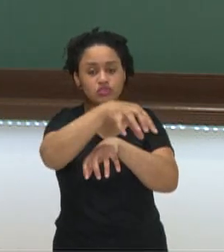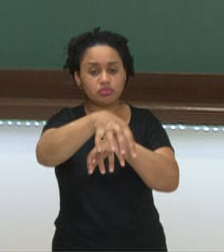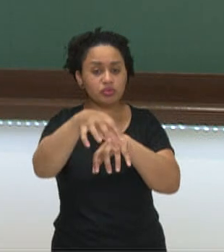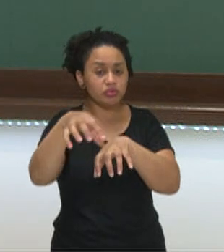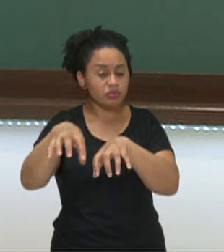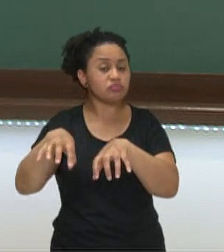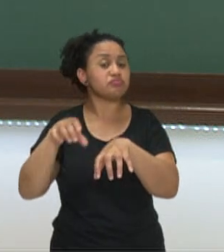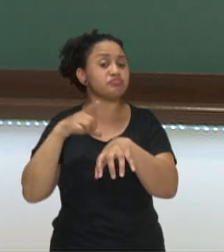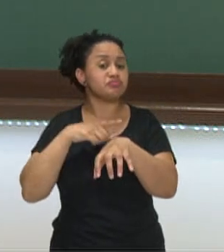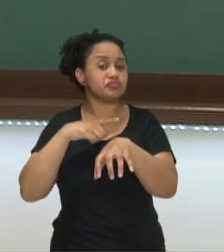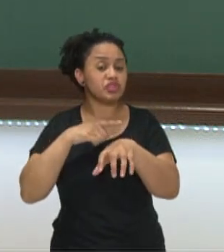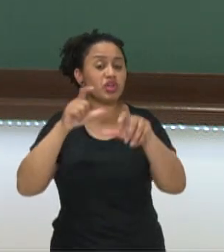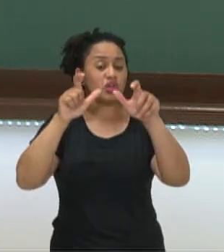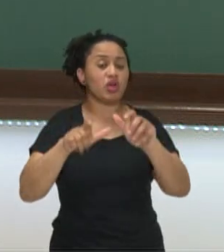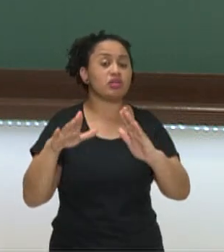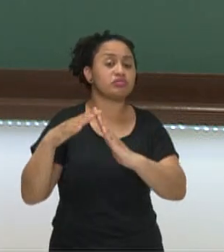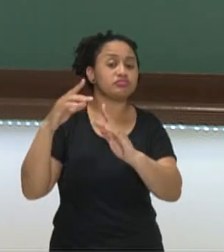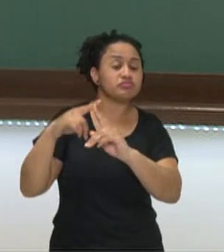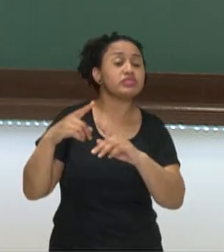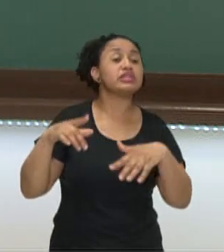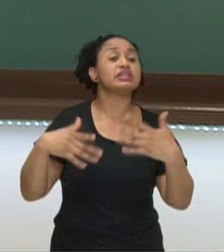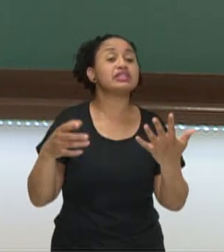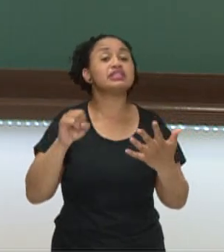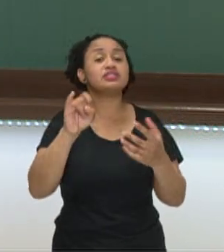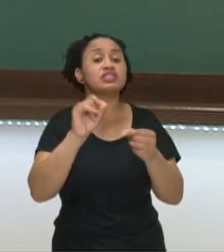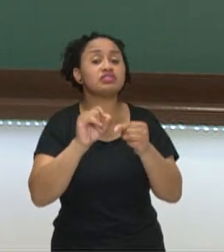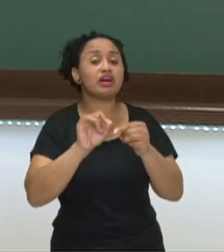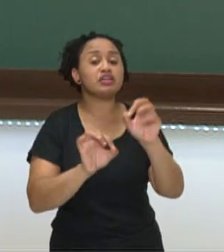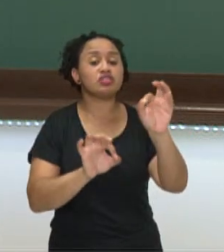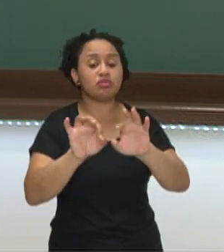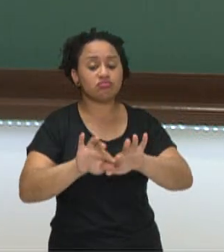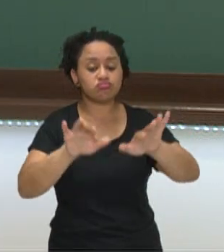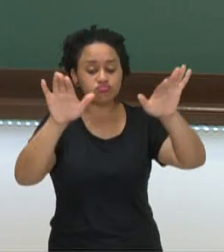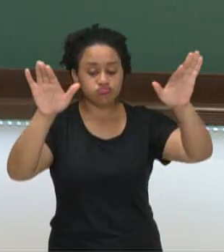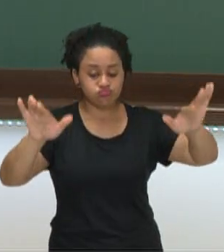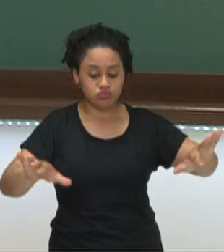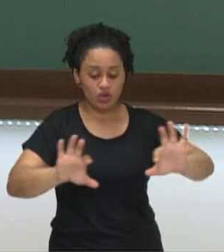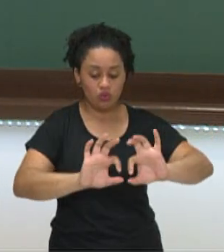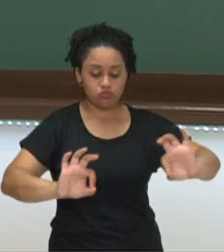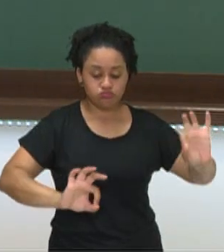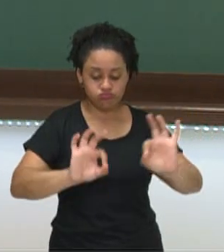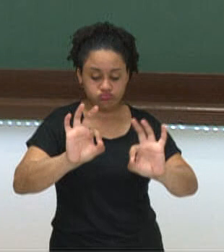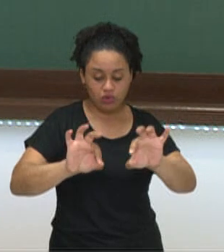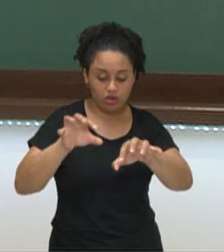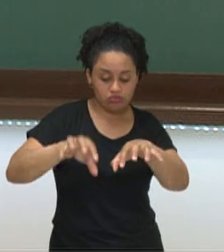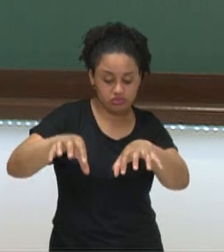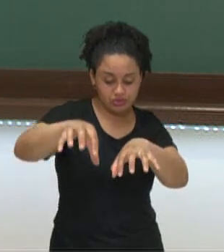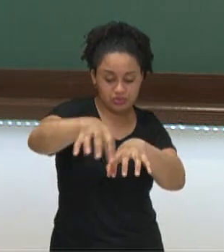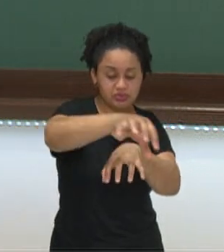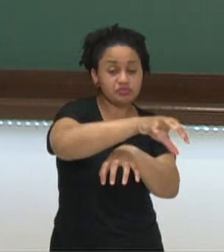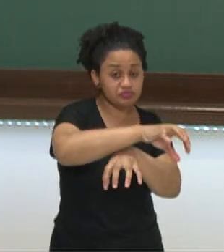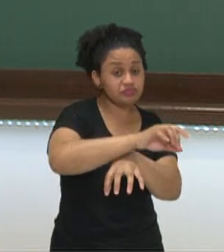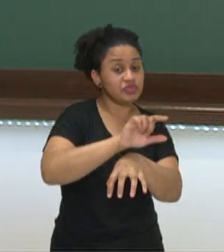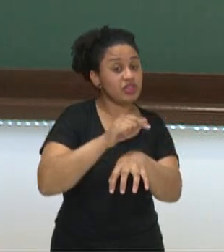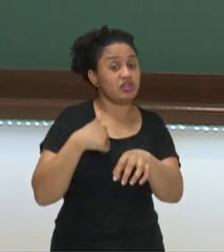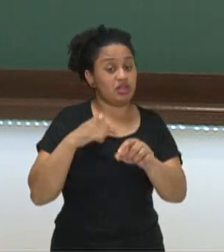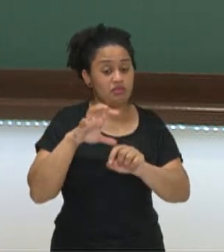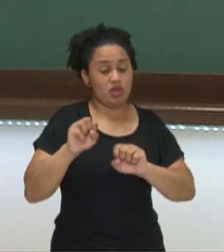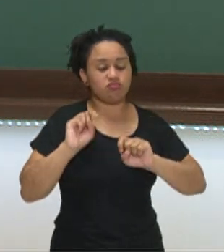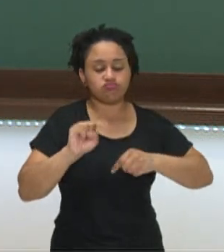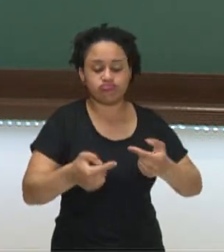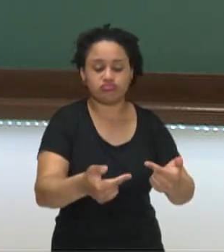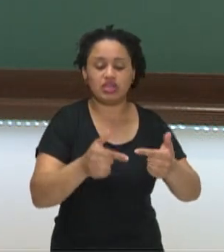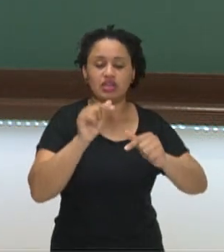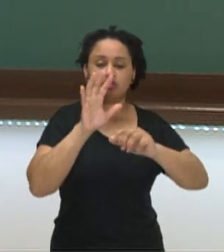né, espaço da igreja, quando você faz uma maquete de um feudo, por exemplo. Então isso é sinestesia, você colocou a mão na massa,